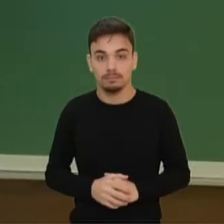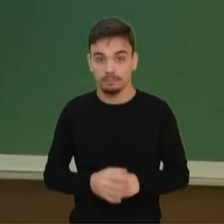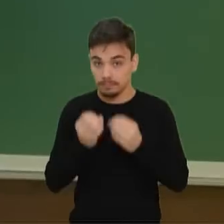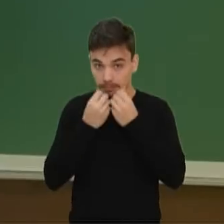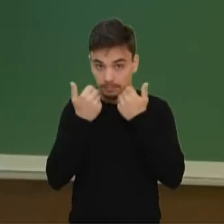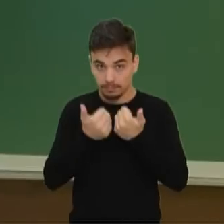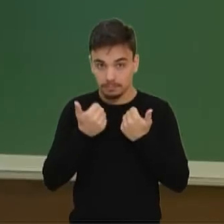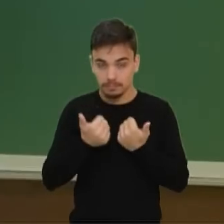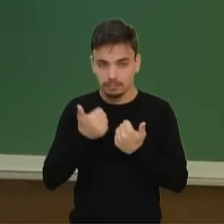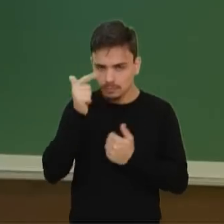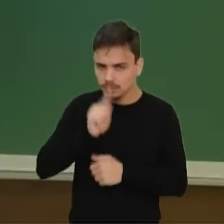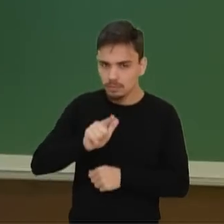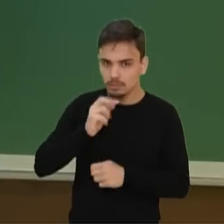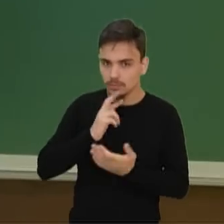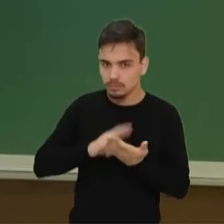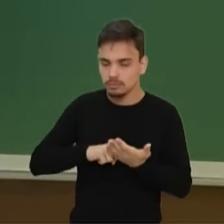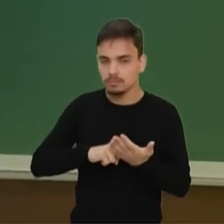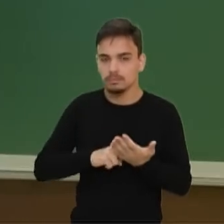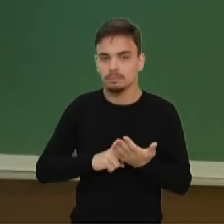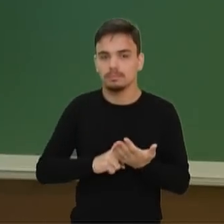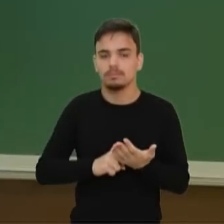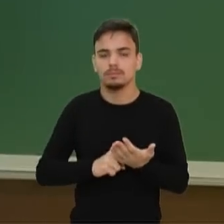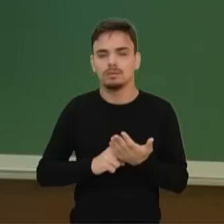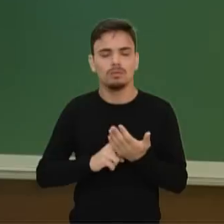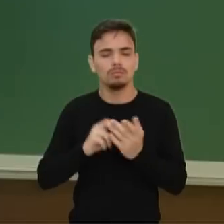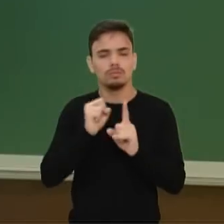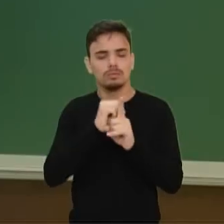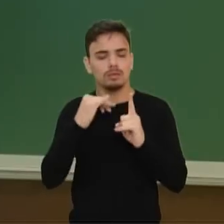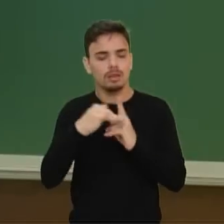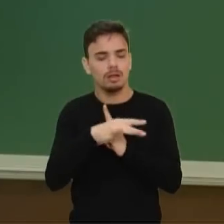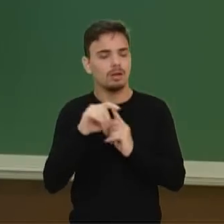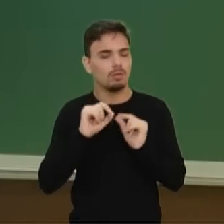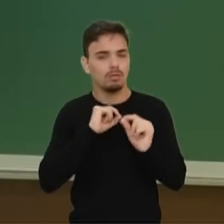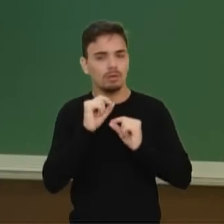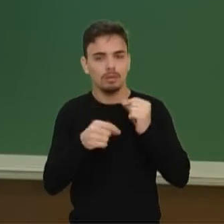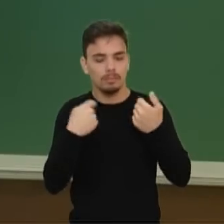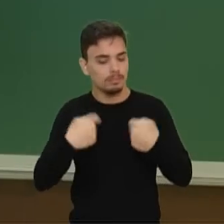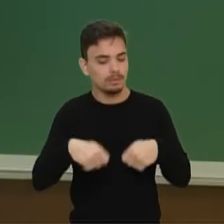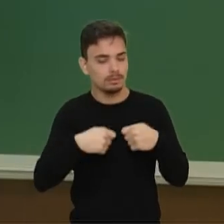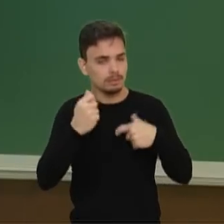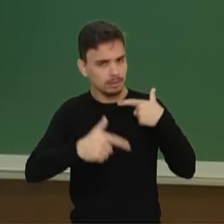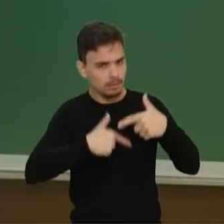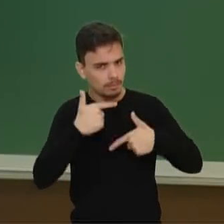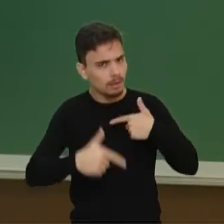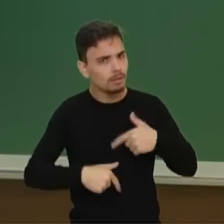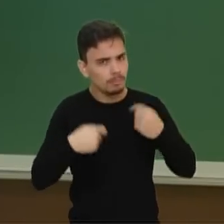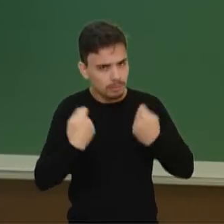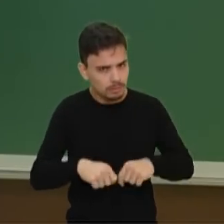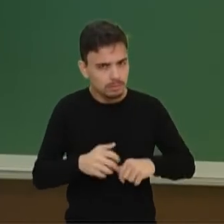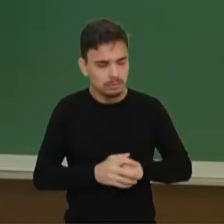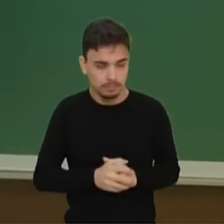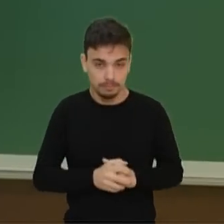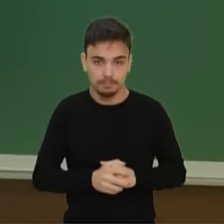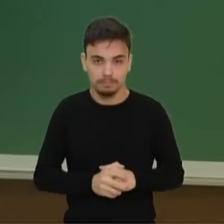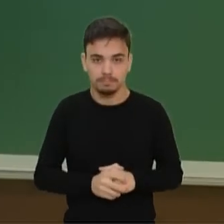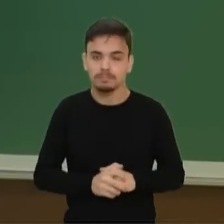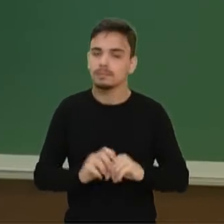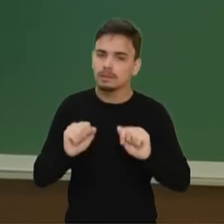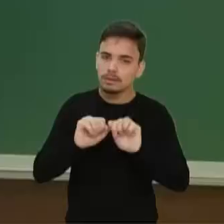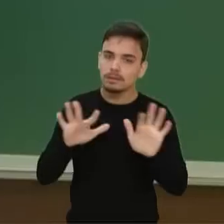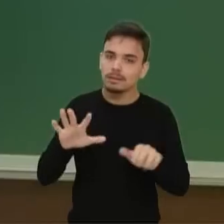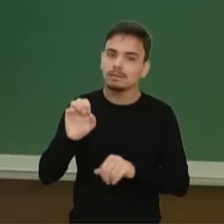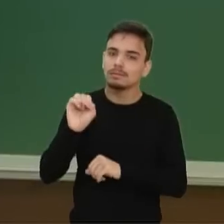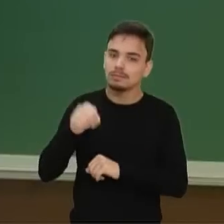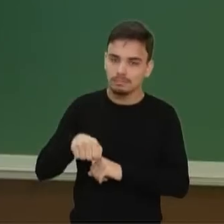Tranquilinhos lá? Conseguiram? Bom, a sociedade precisa desse trabalho? Gente, claro